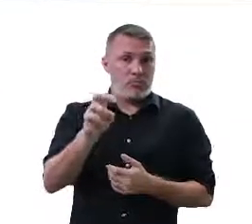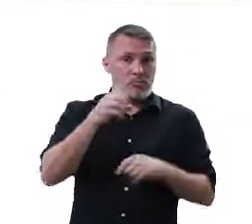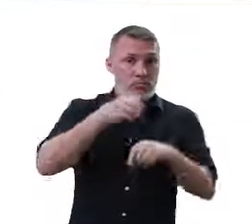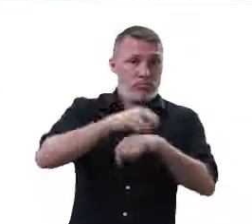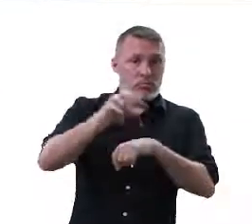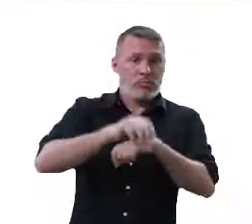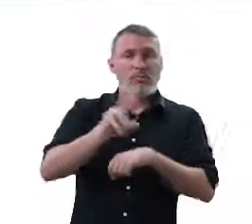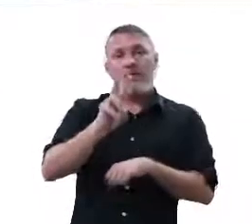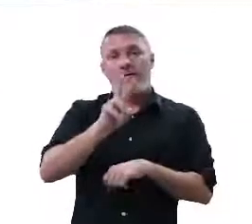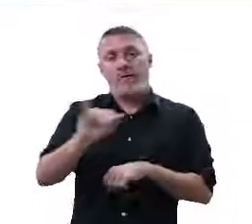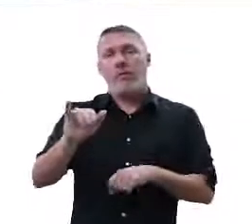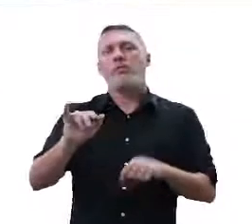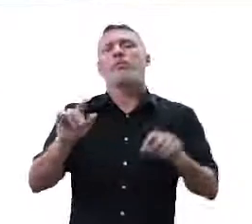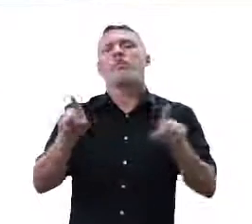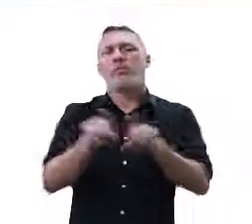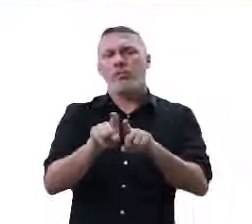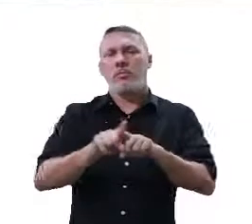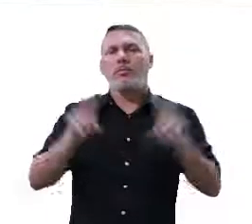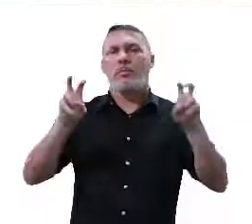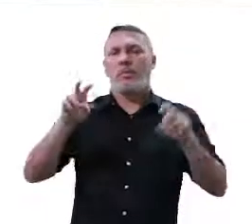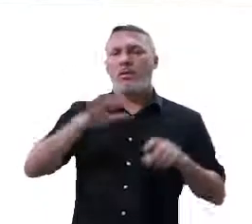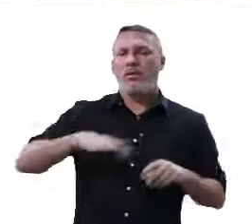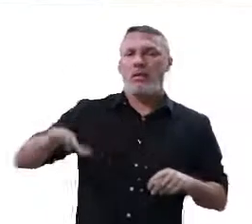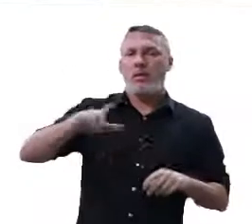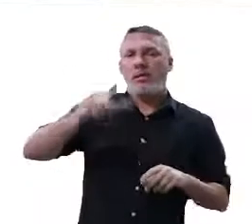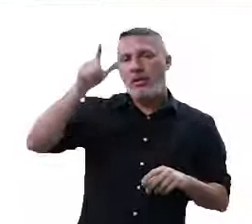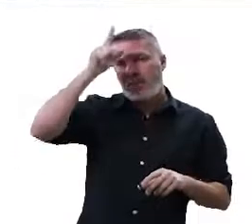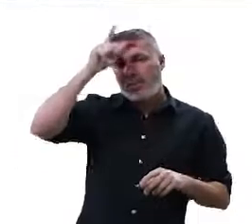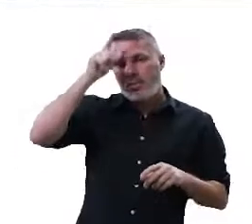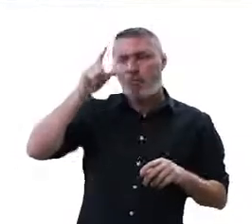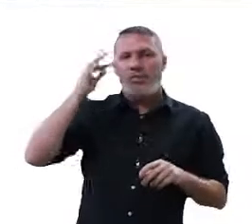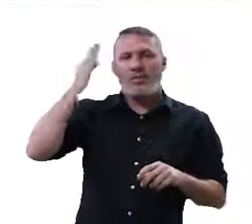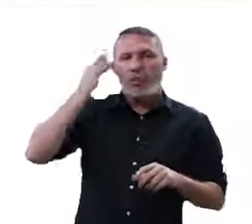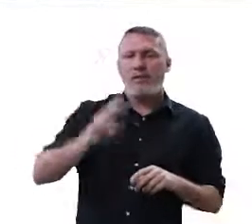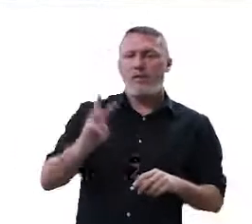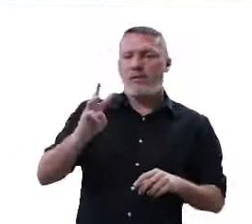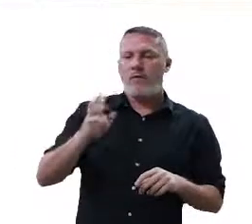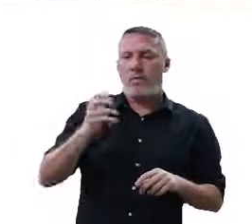nossa sequência, nós trabalharemos com outro alemão, que é o Max